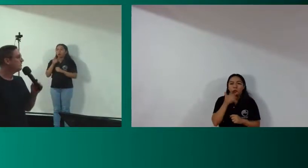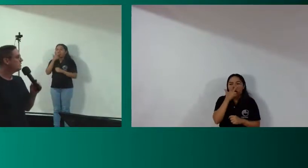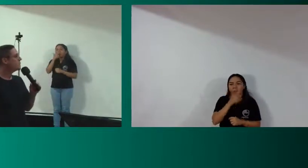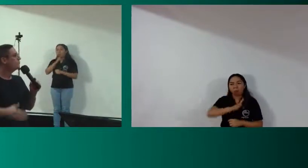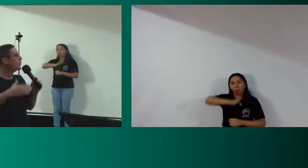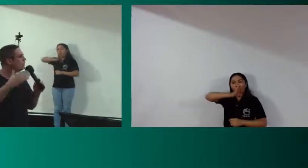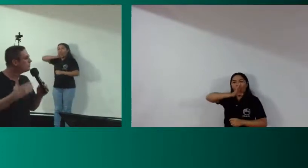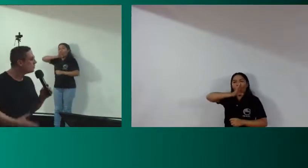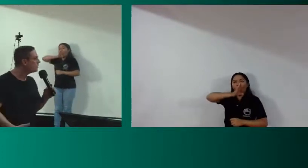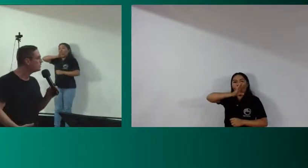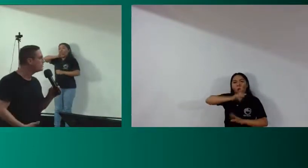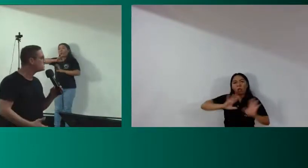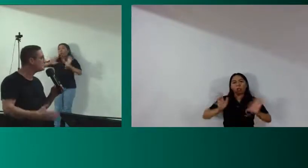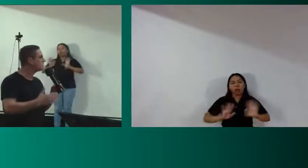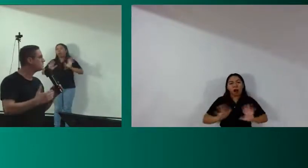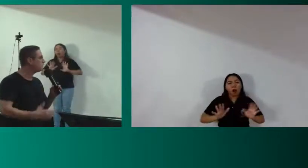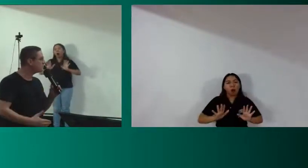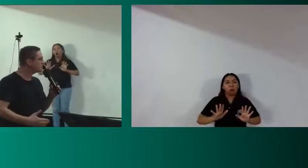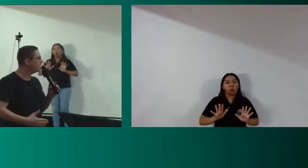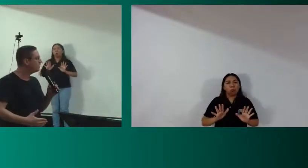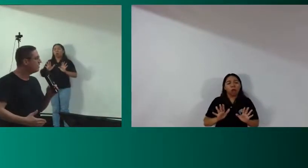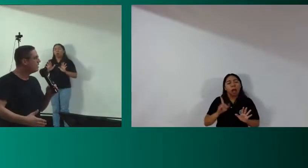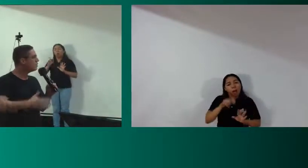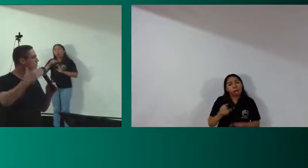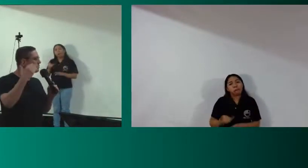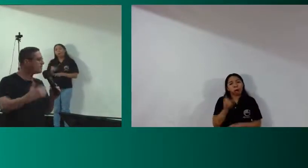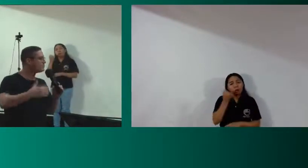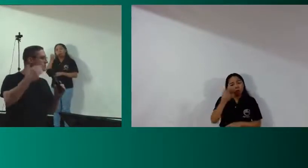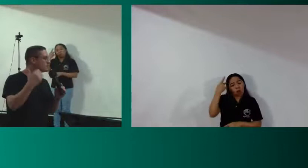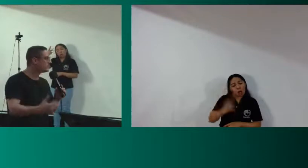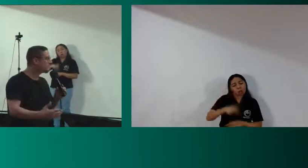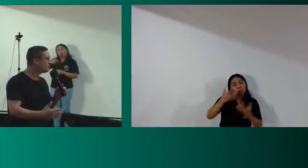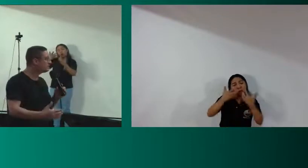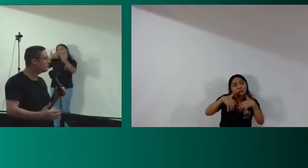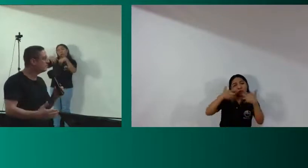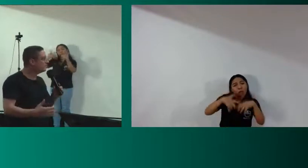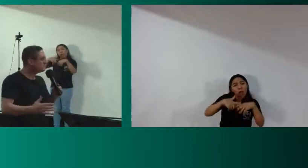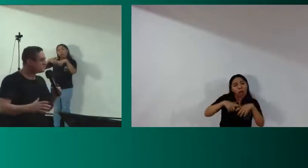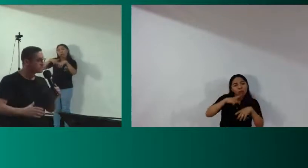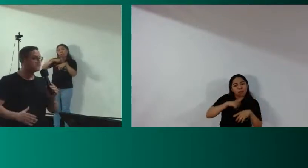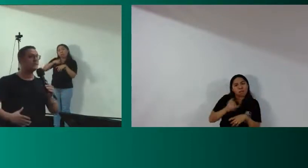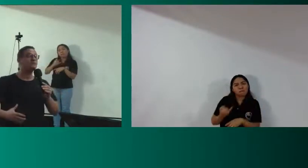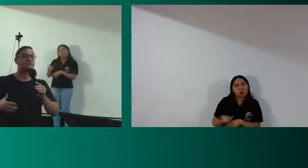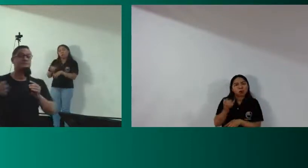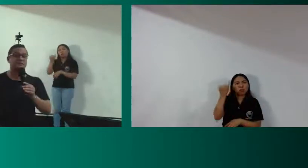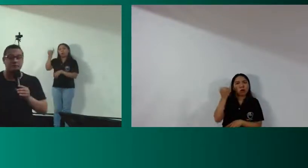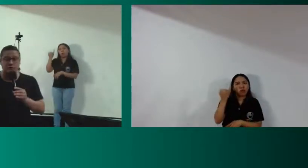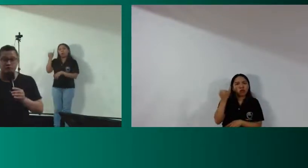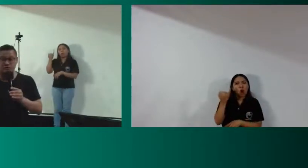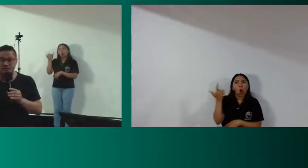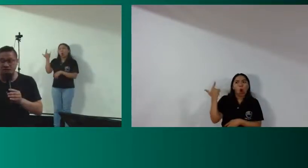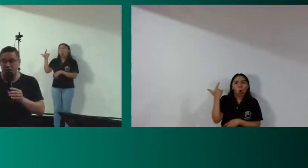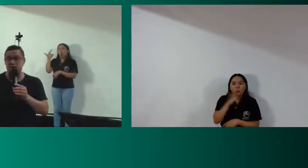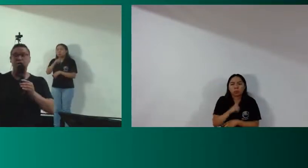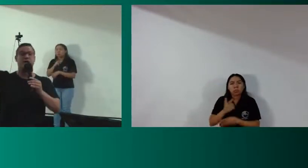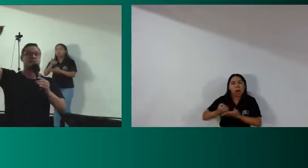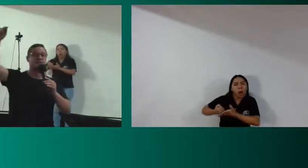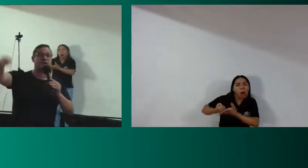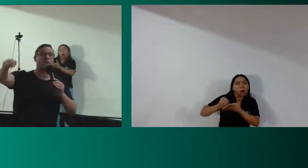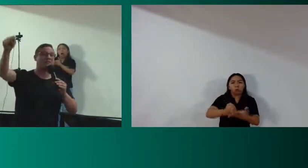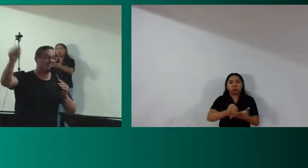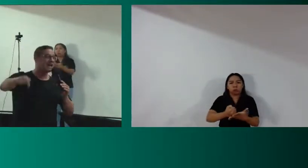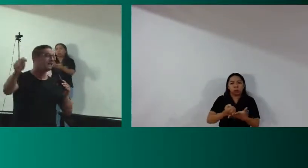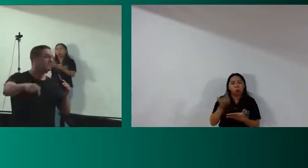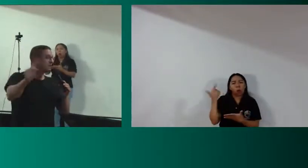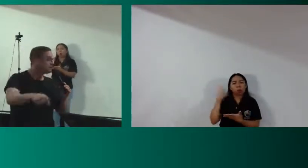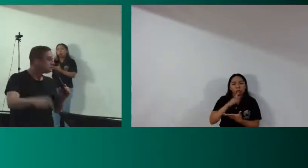disso e é muito importante que essa instituição com peso importância que tem esteja dando esse sinal a sociedade